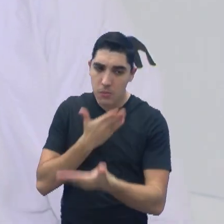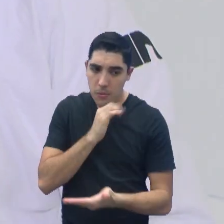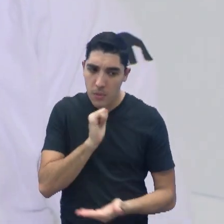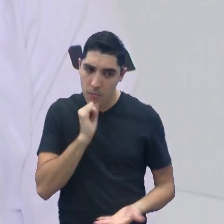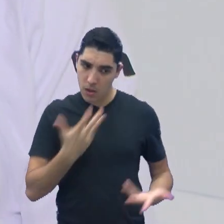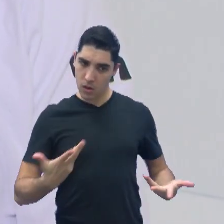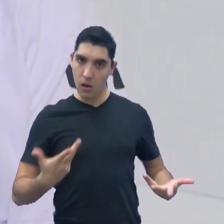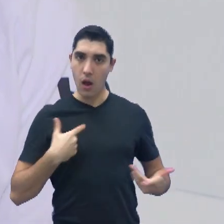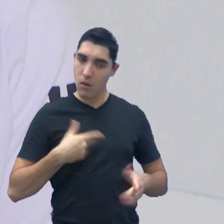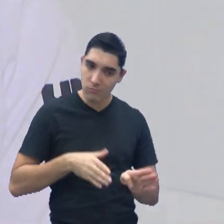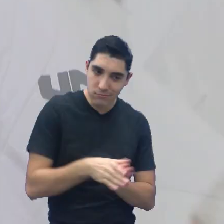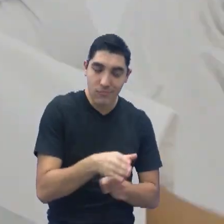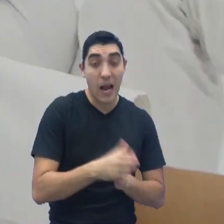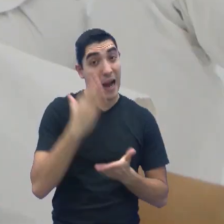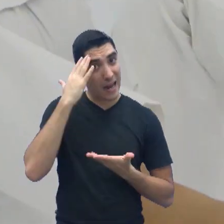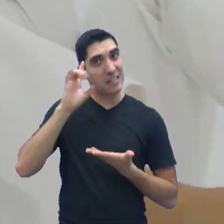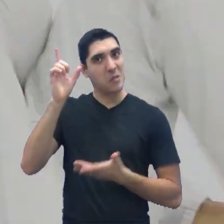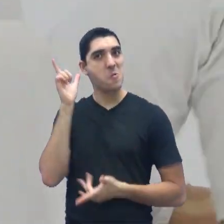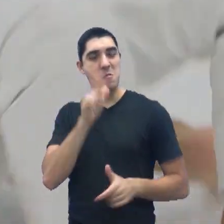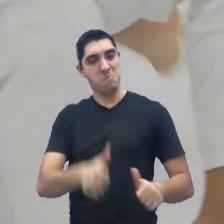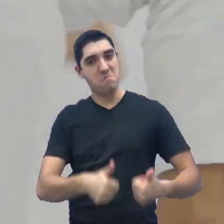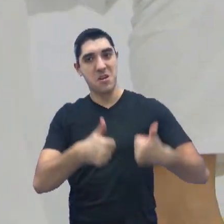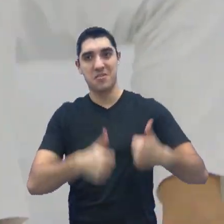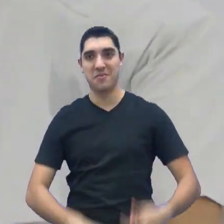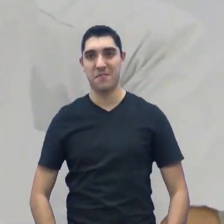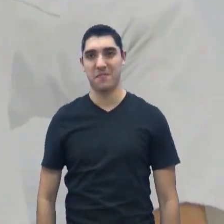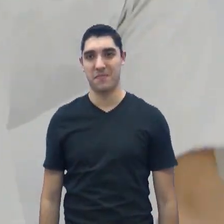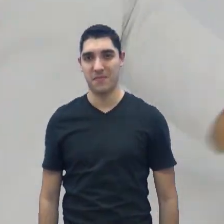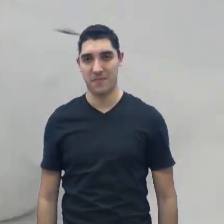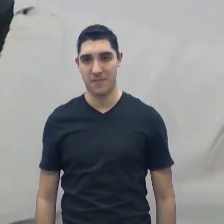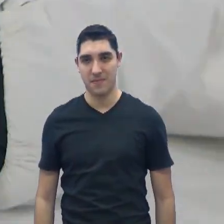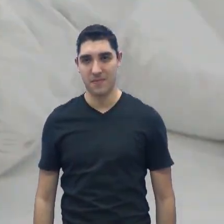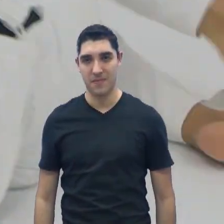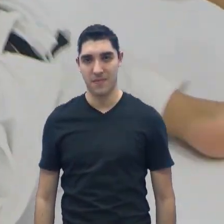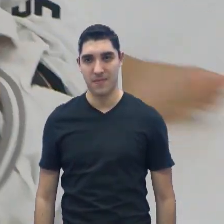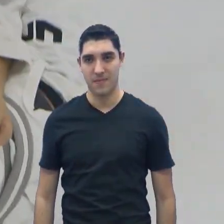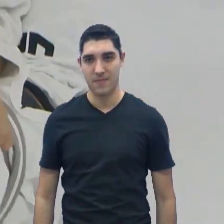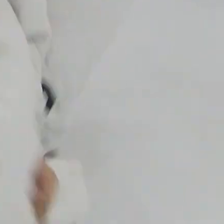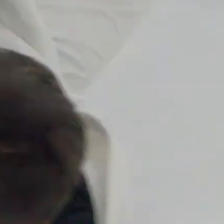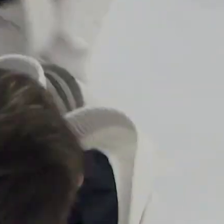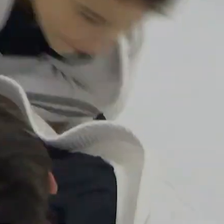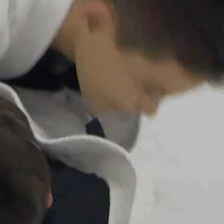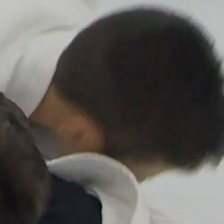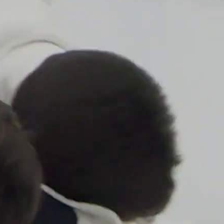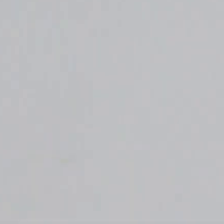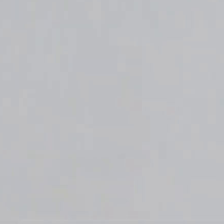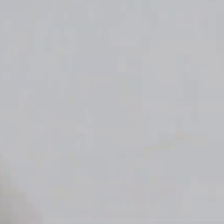e dá certo, graças a Deus tá dando certo aqui.